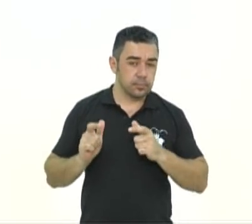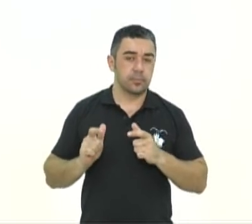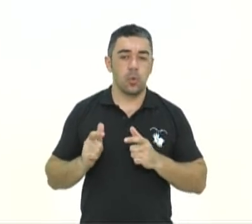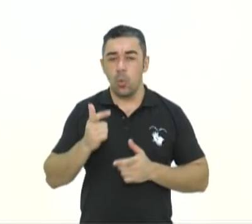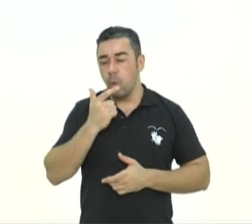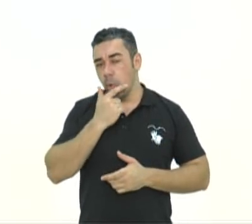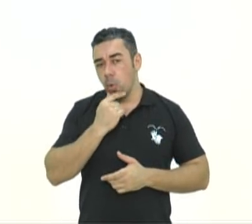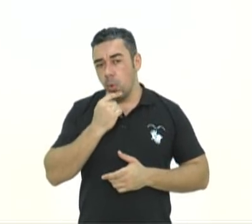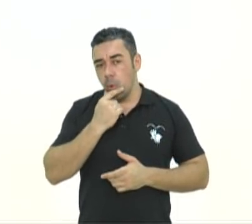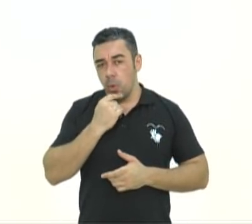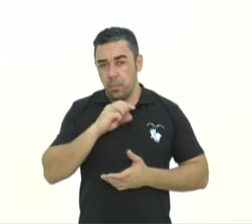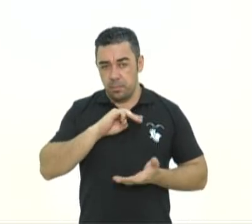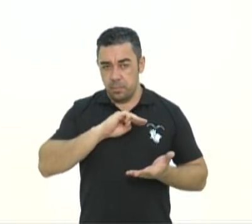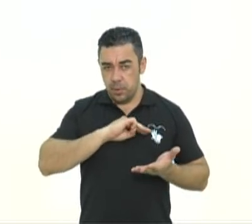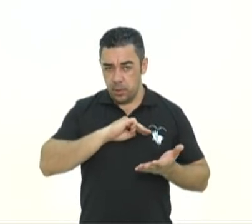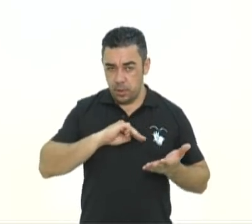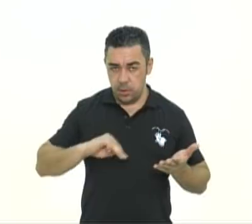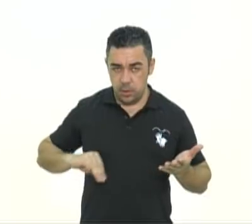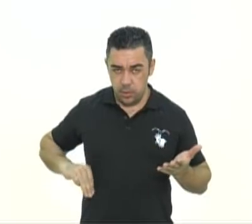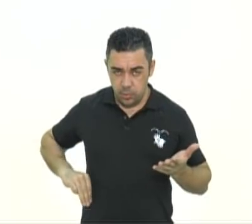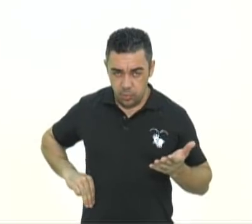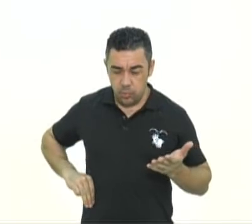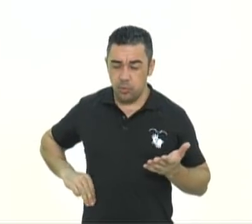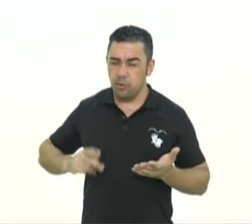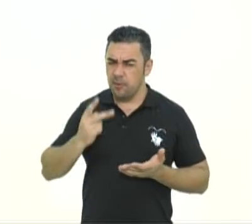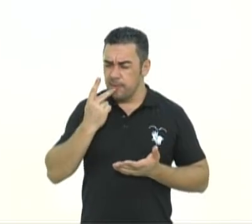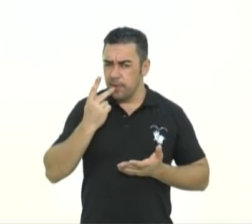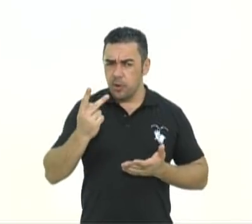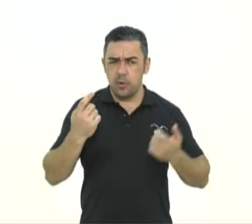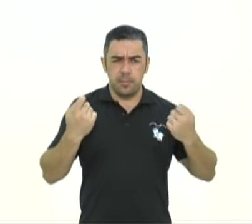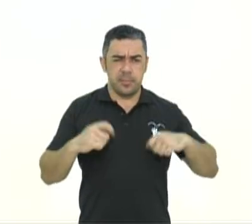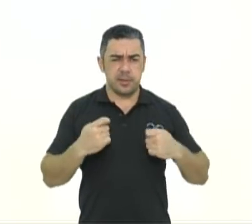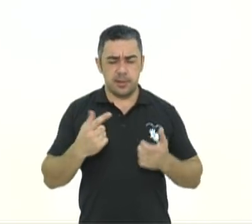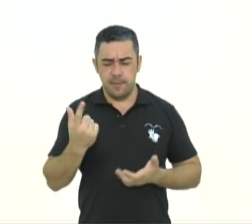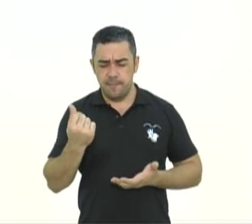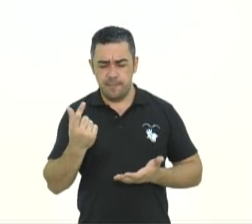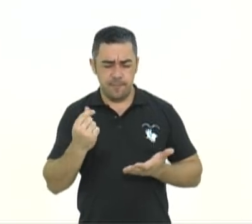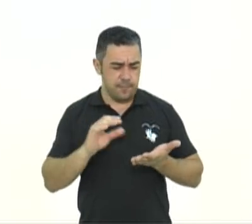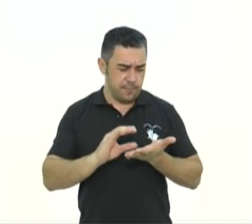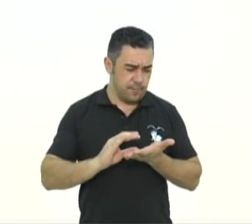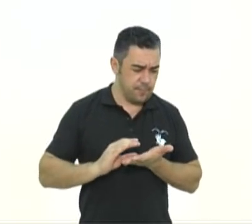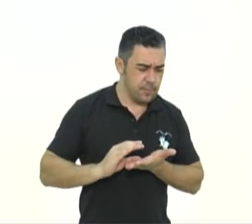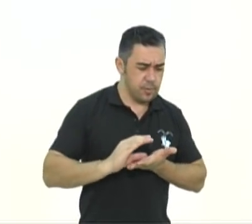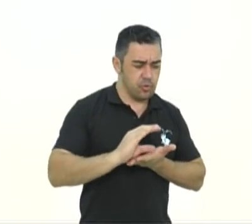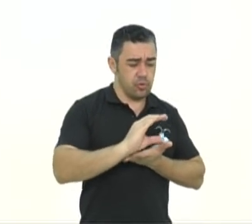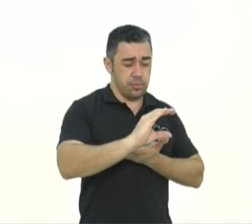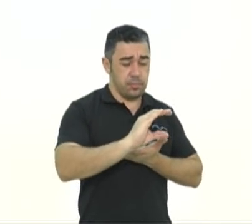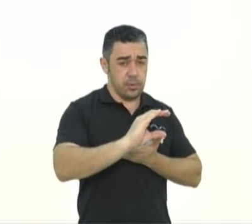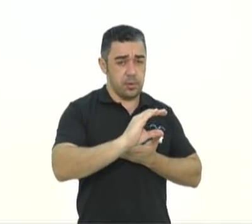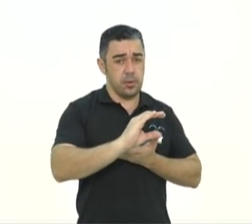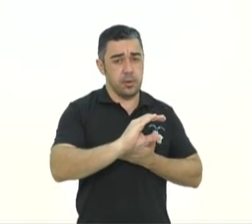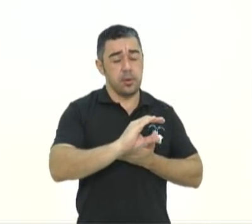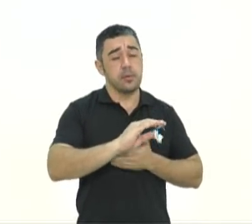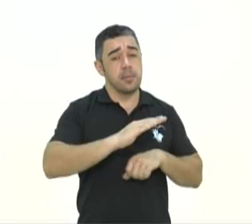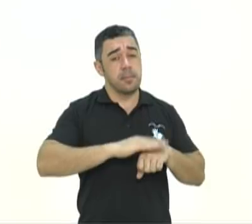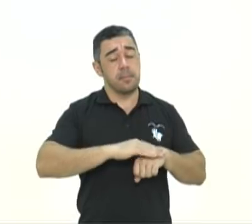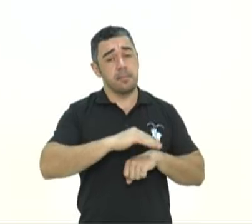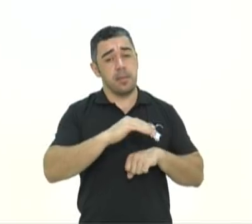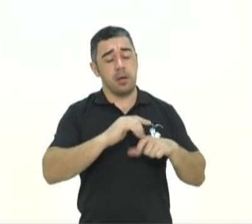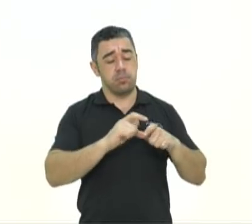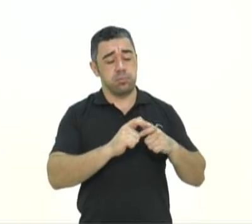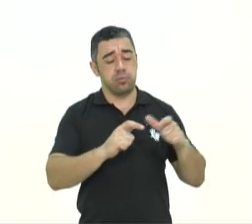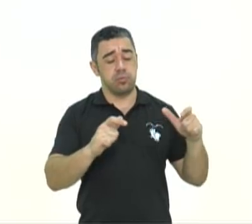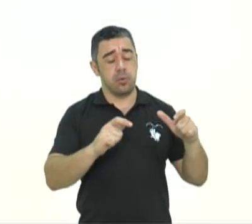ministro destacou que é preciso fazer investimentos para ampliar e modernizar